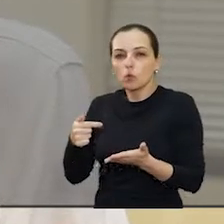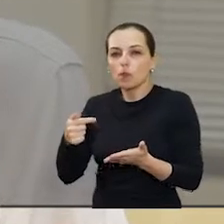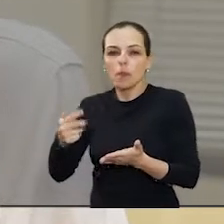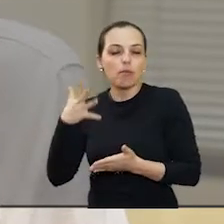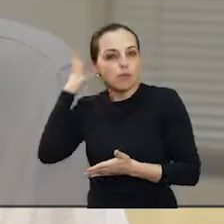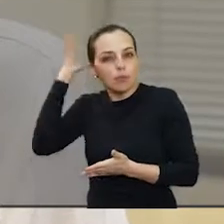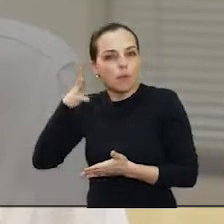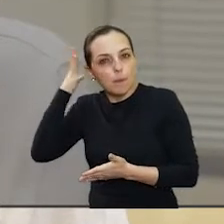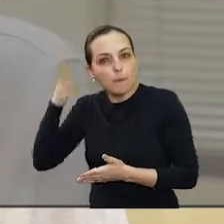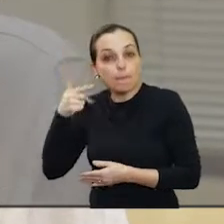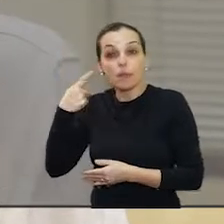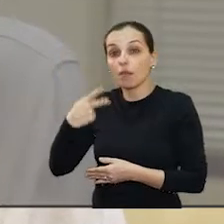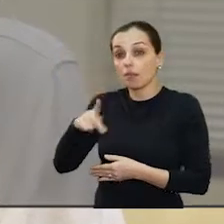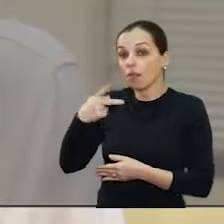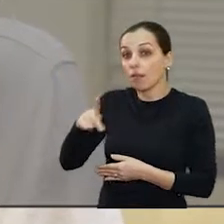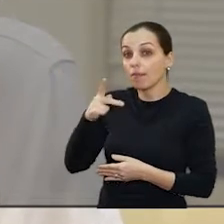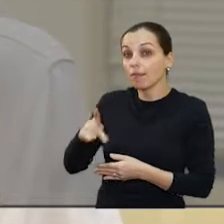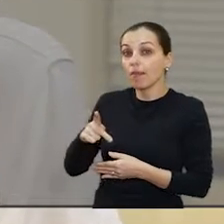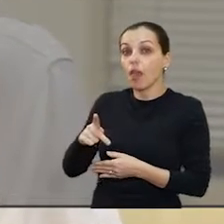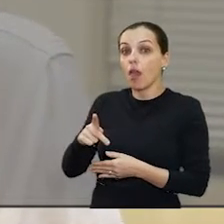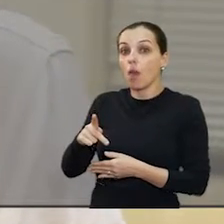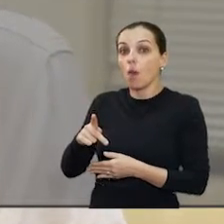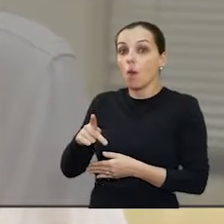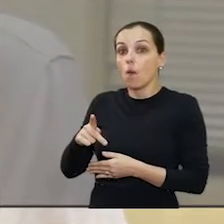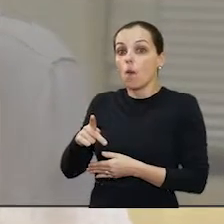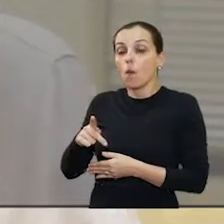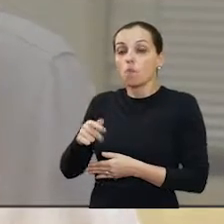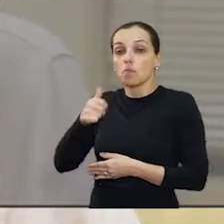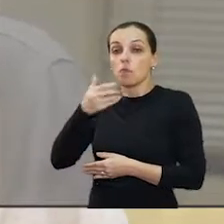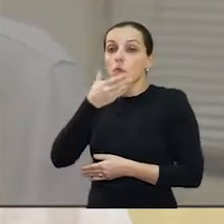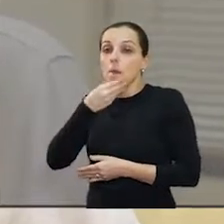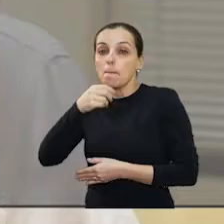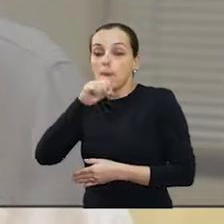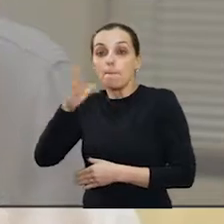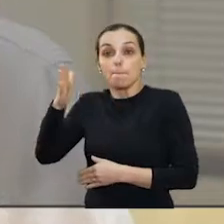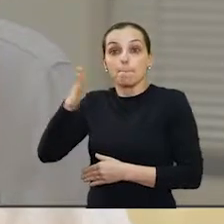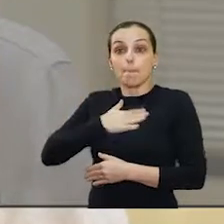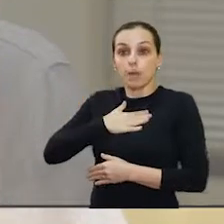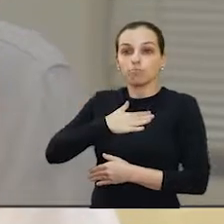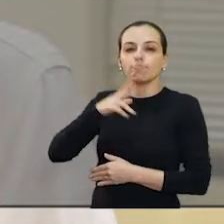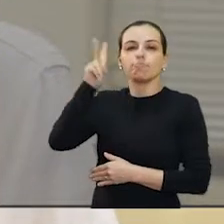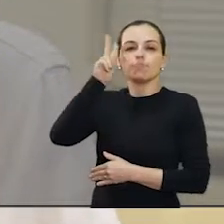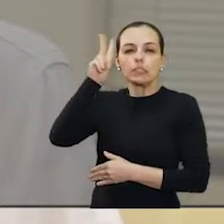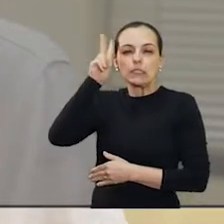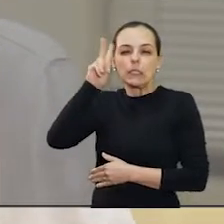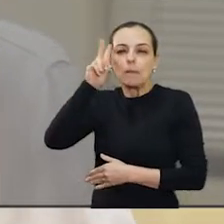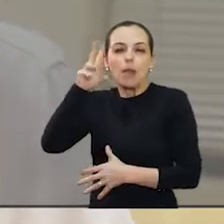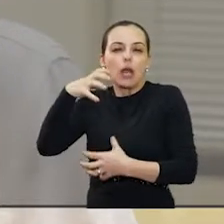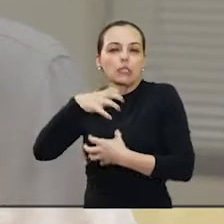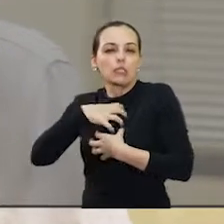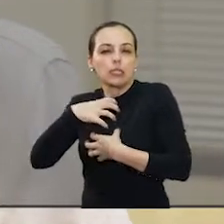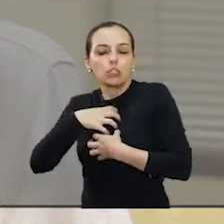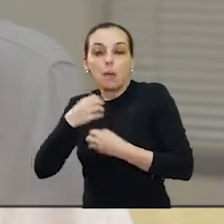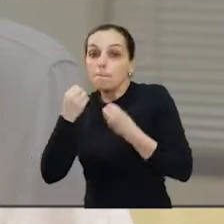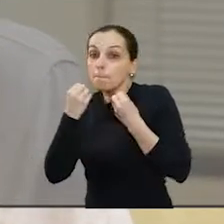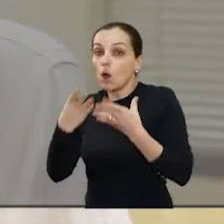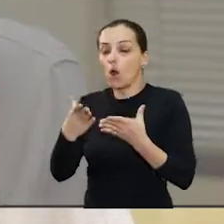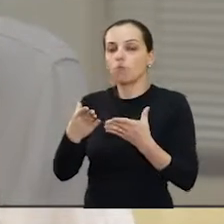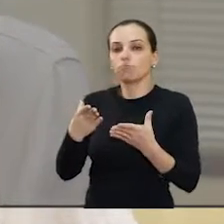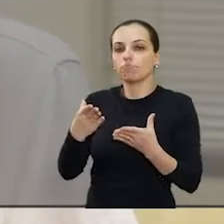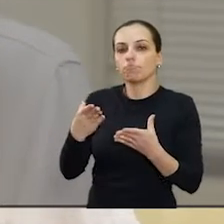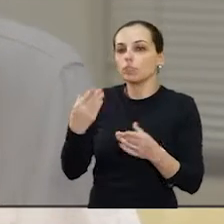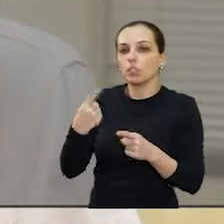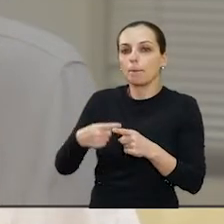pessoa dele, para a gente é sempre muito gostoso, para todas as famílias que passaram por uma perda importante. Agora, para além